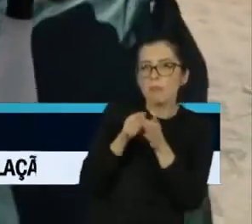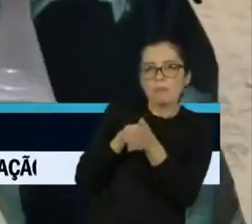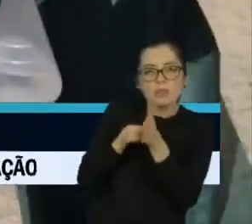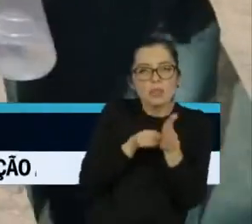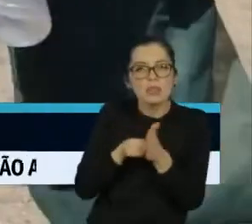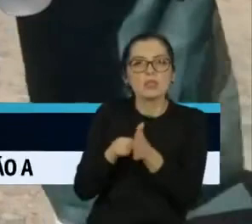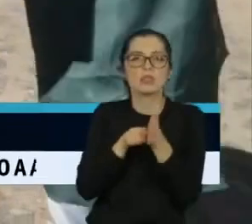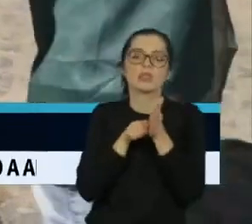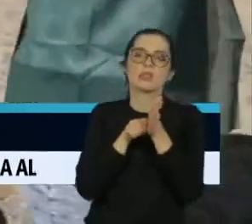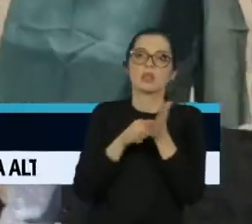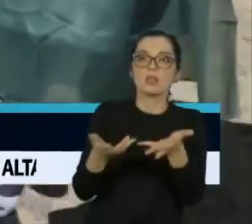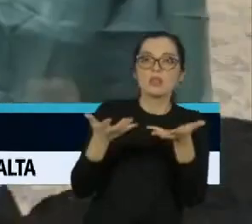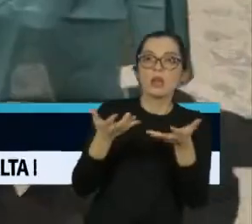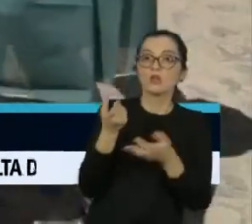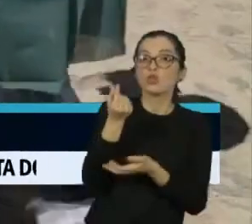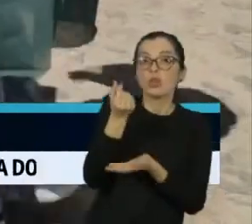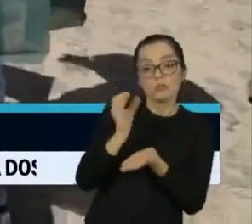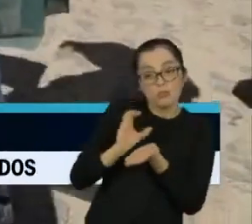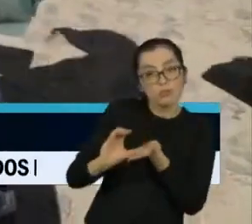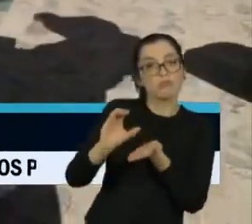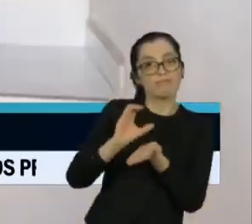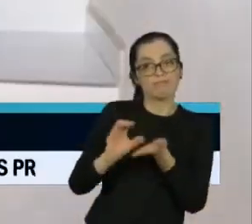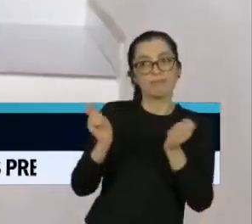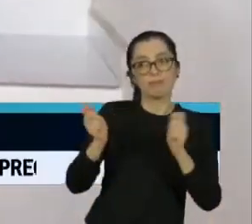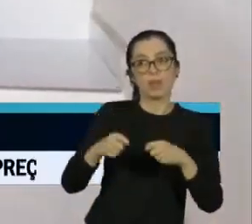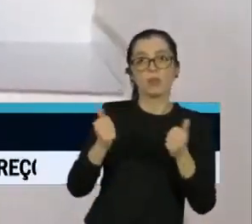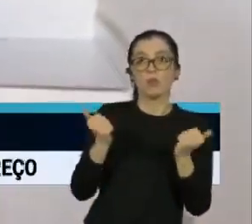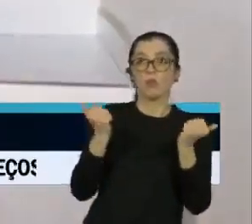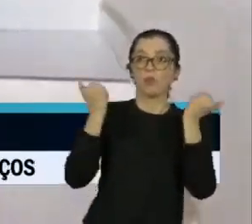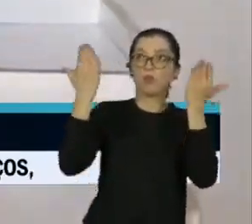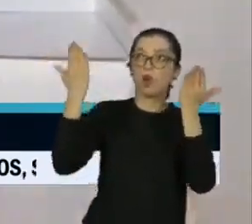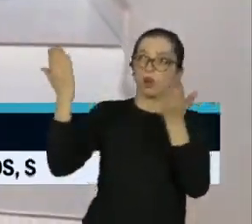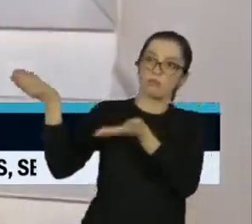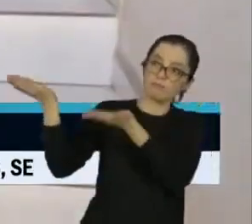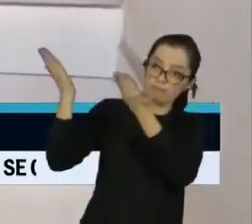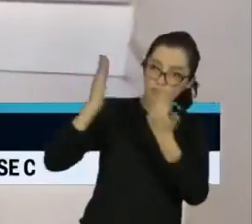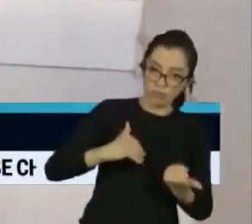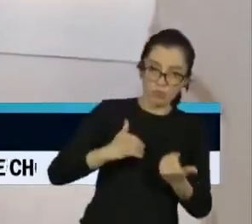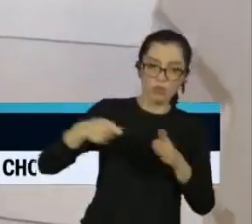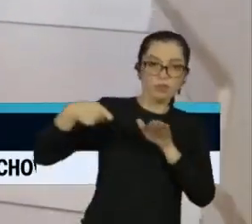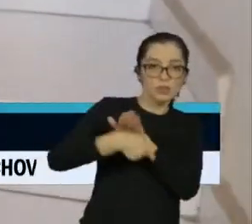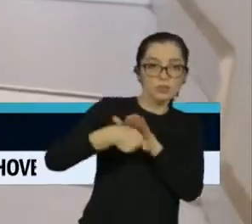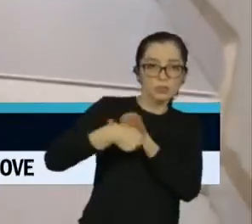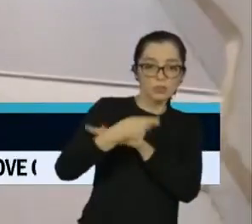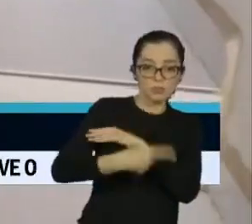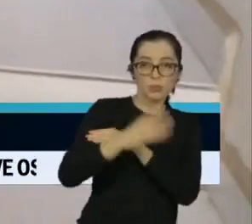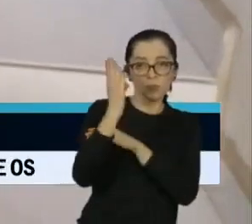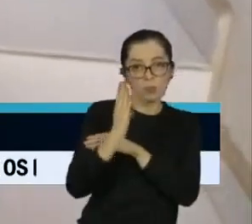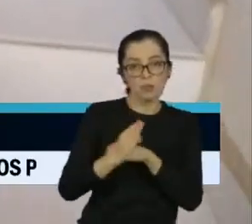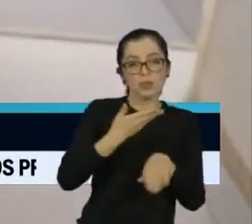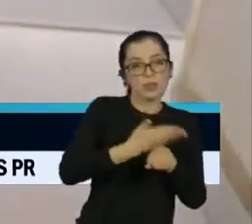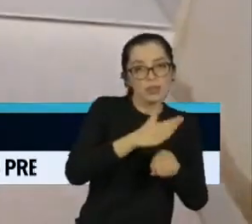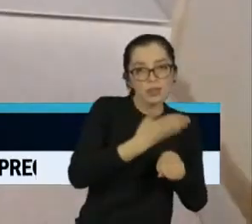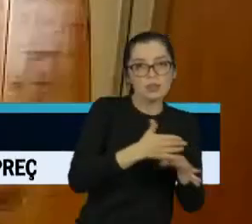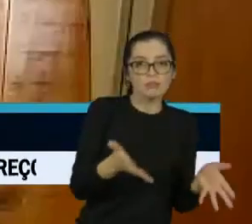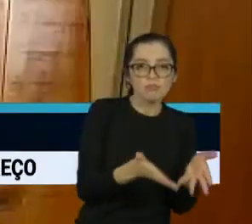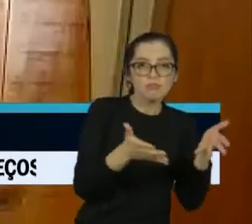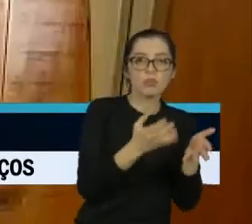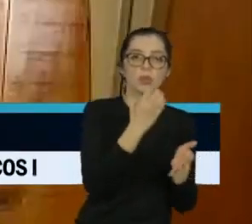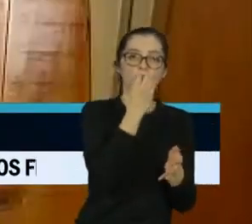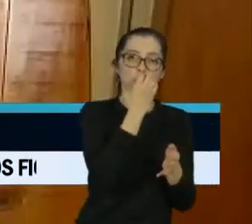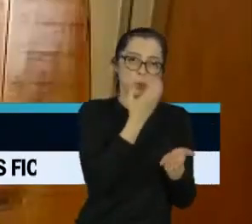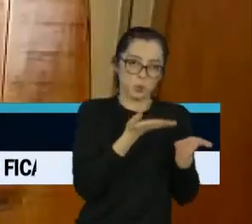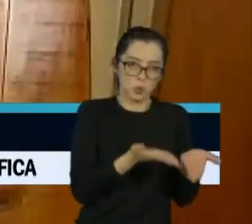buscam apoio financeiro para identificar e sintetizar esses marcadores, o que permitirá treinar um